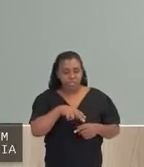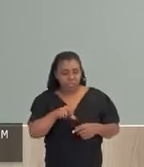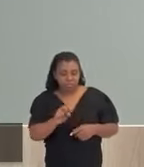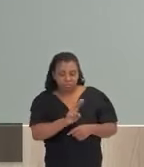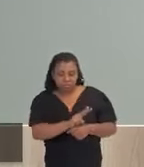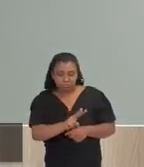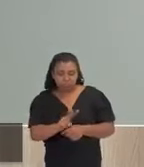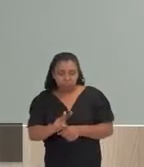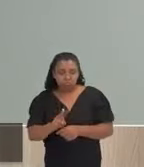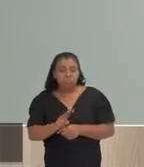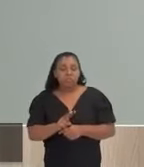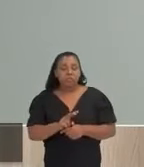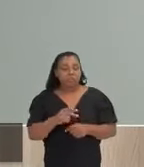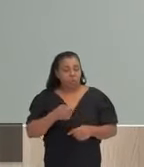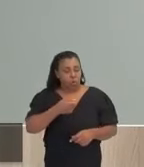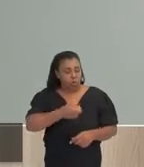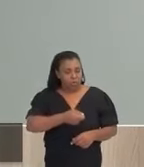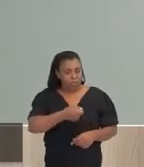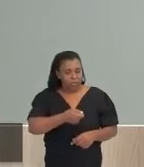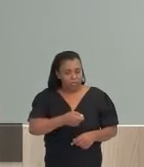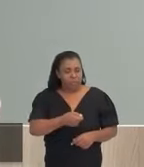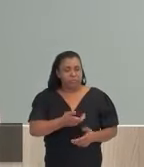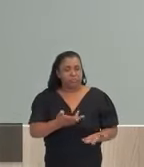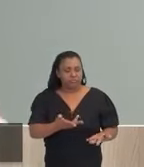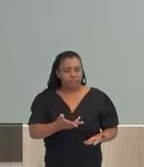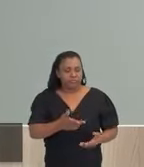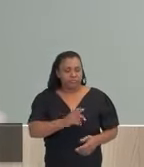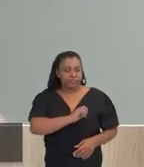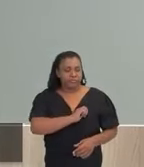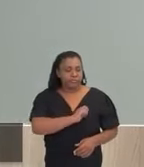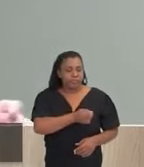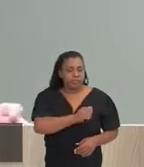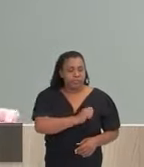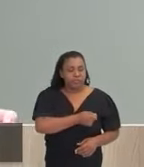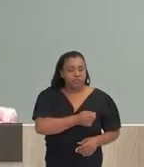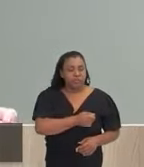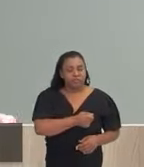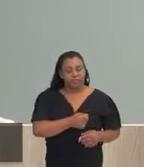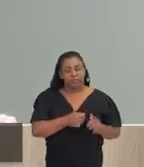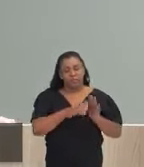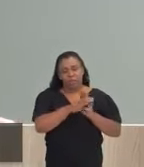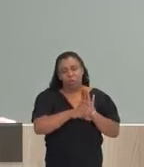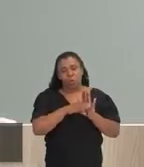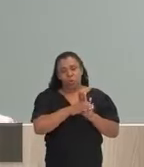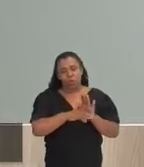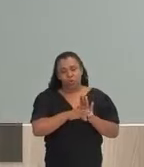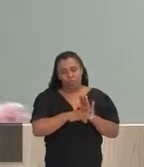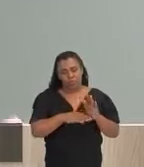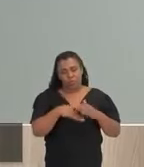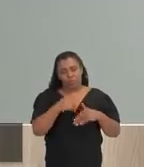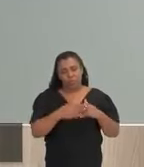obrigatoriamente muito mais fácil de que exista, primeiro, a ligação com o currículo profissionalizante, que não existe no ensino médio